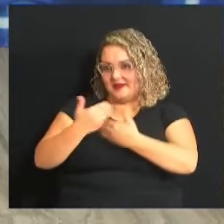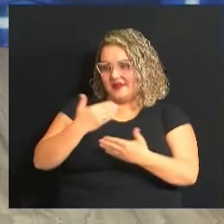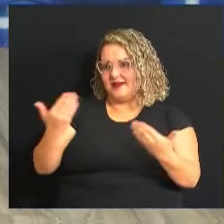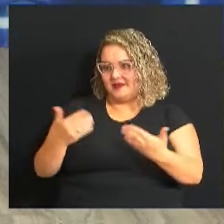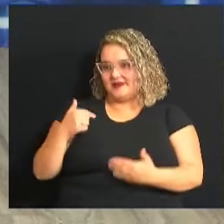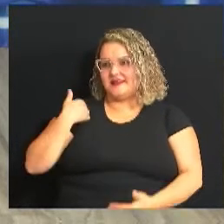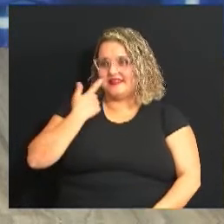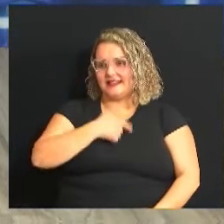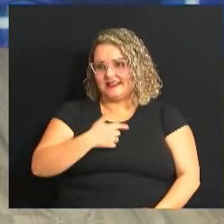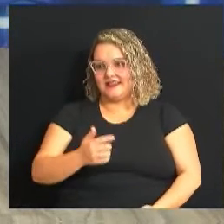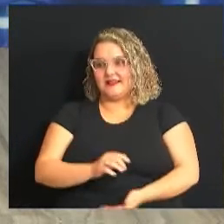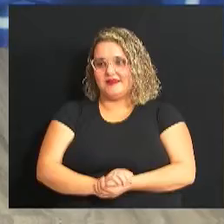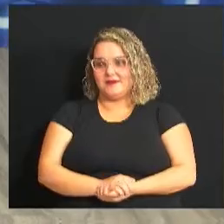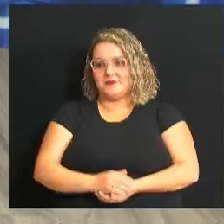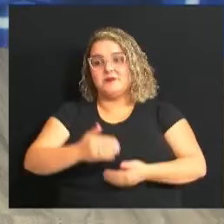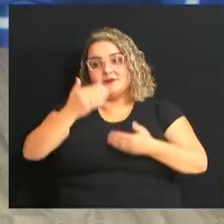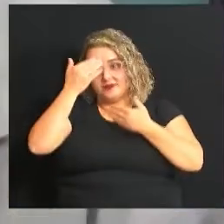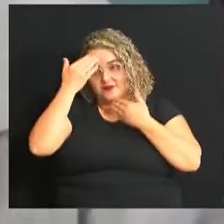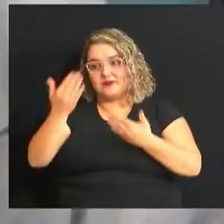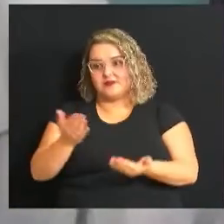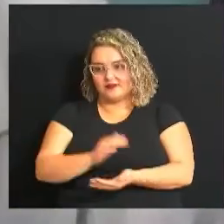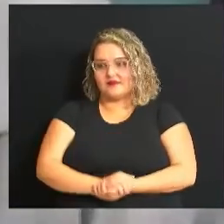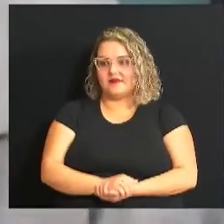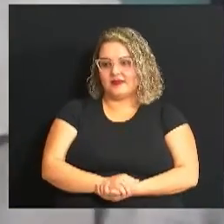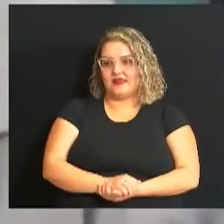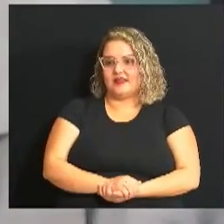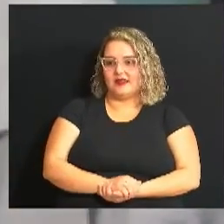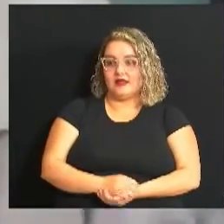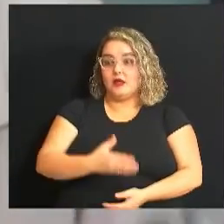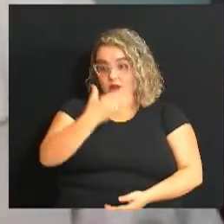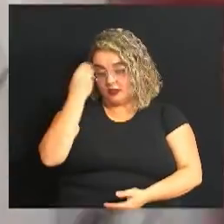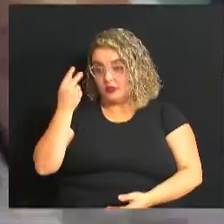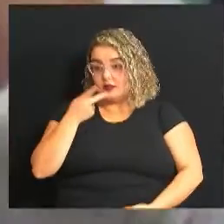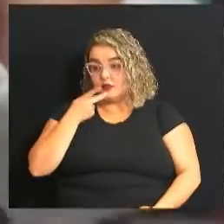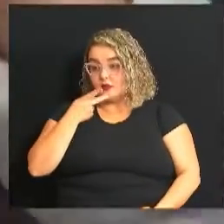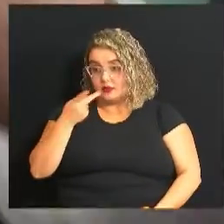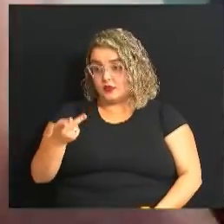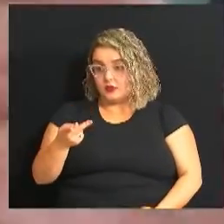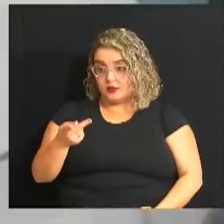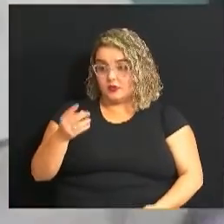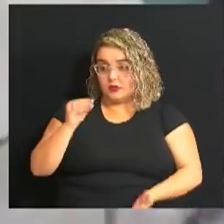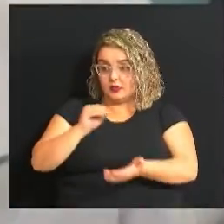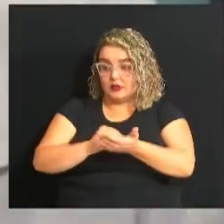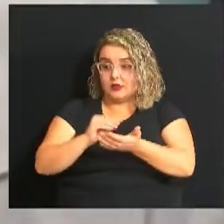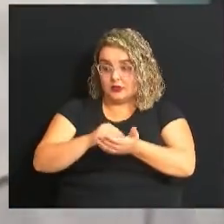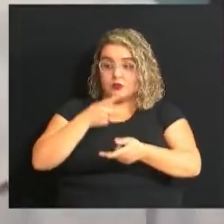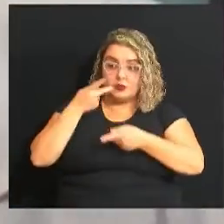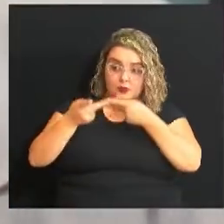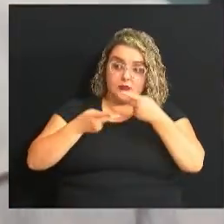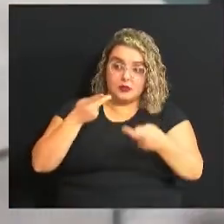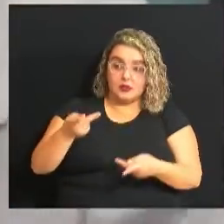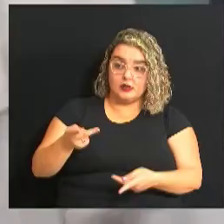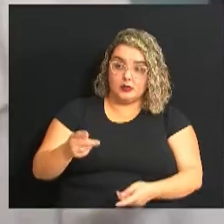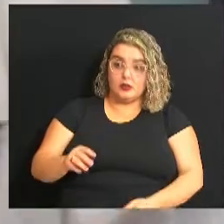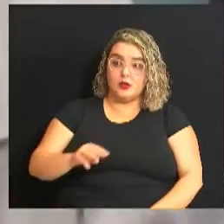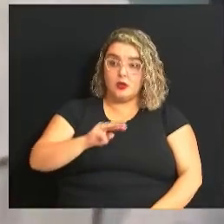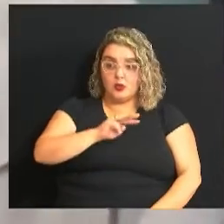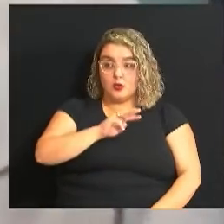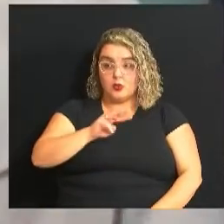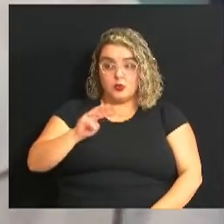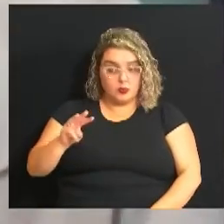gente. Eu queria só passar, eu esqueci de falar nessa última fala minha, passar o link se vocês quiserem